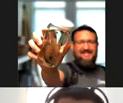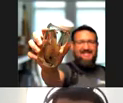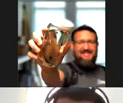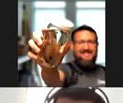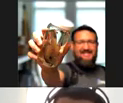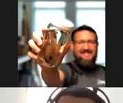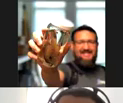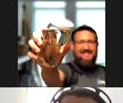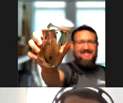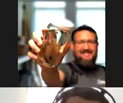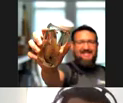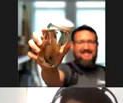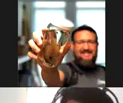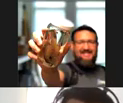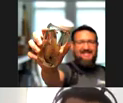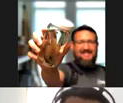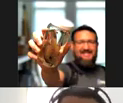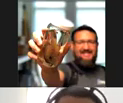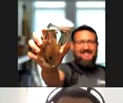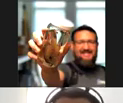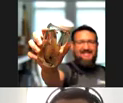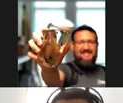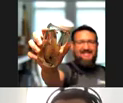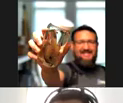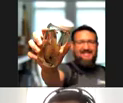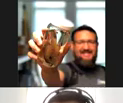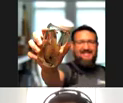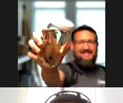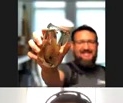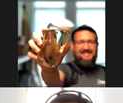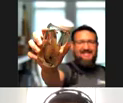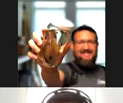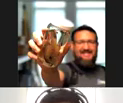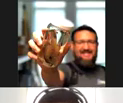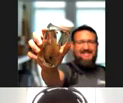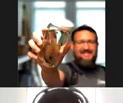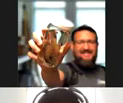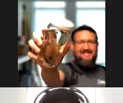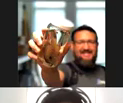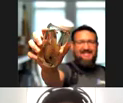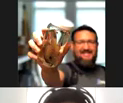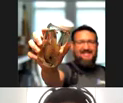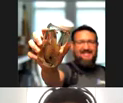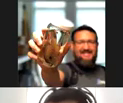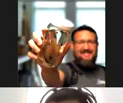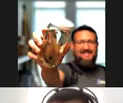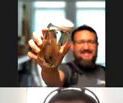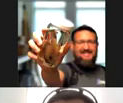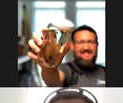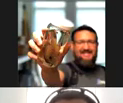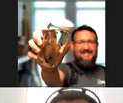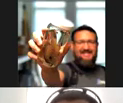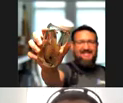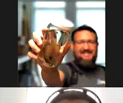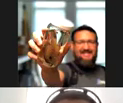vários pressupostos para calcular o tempo que eu vou demorar até chegar lá. Então, a ideia que eu quero mostrar aqui é que todo mundo é